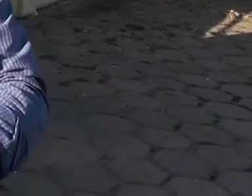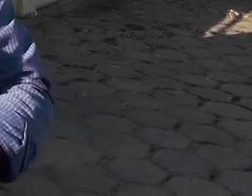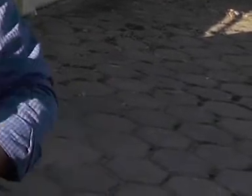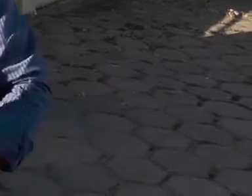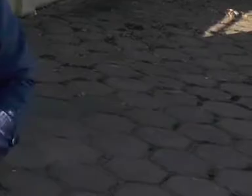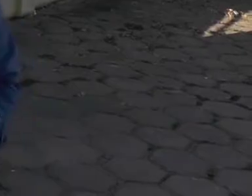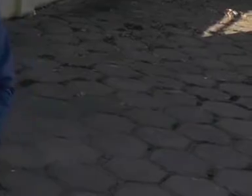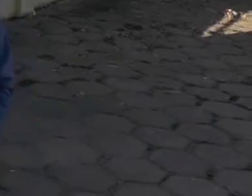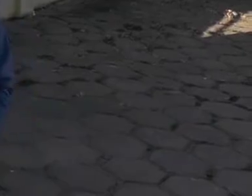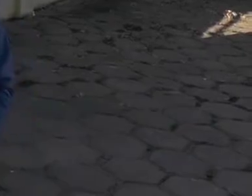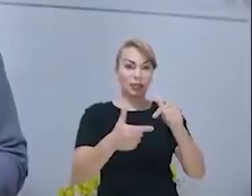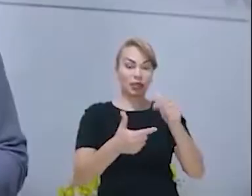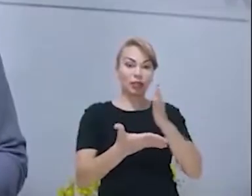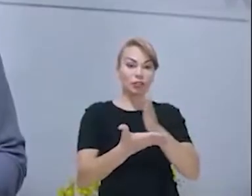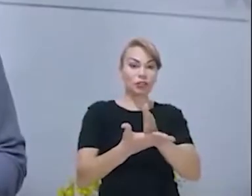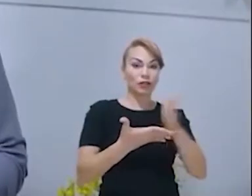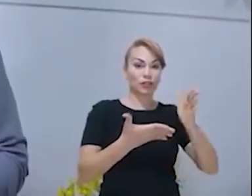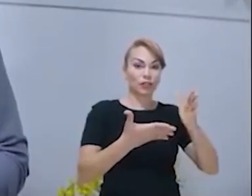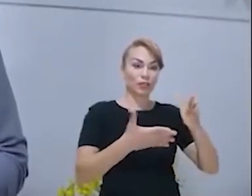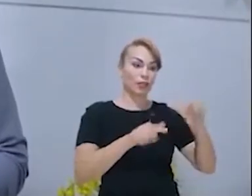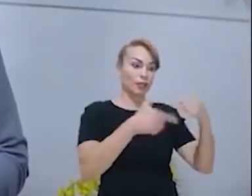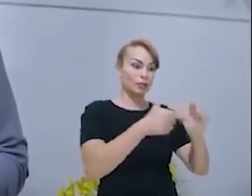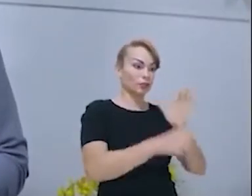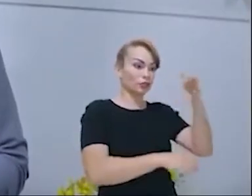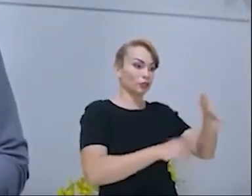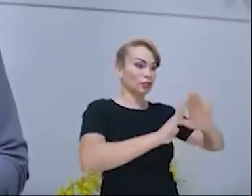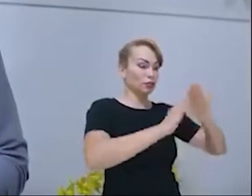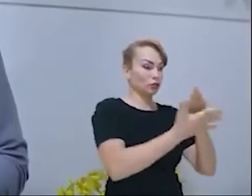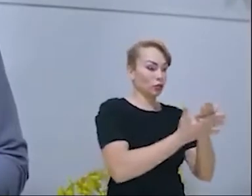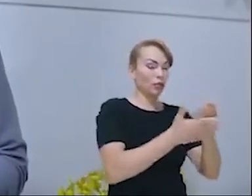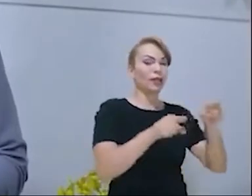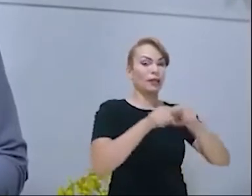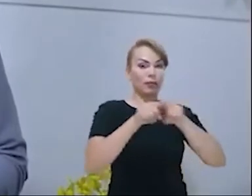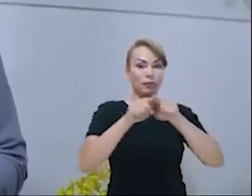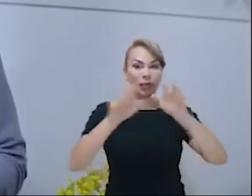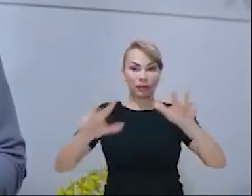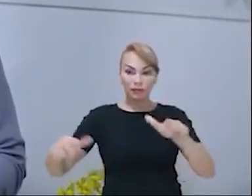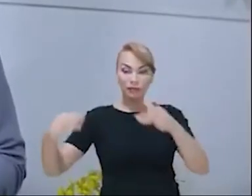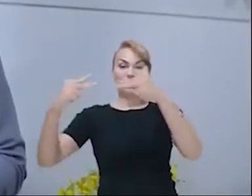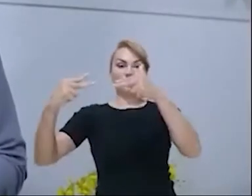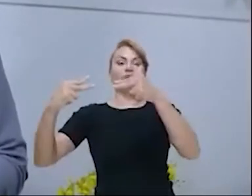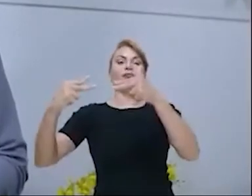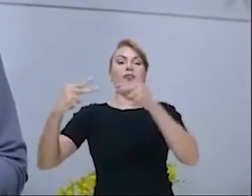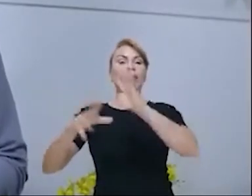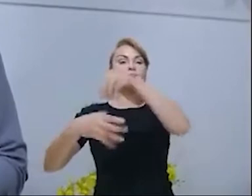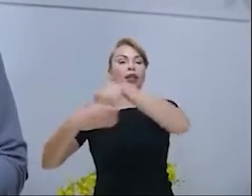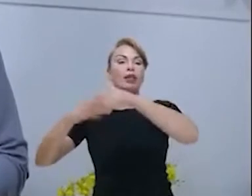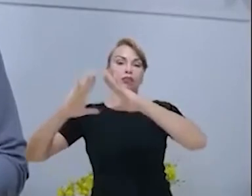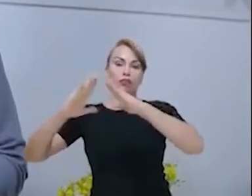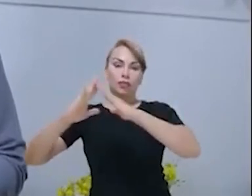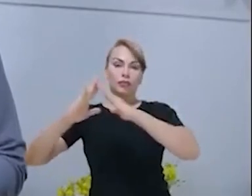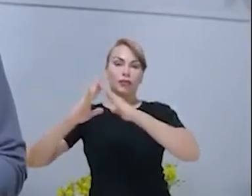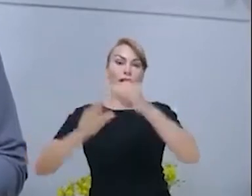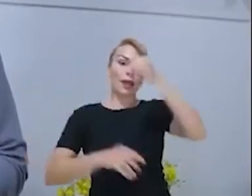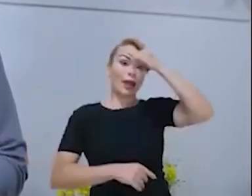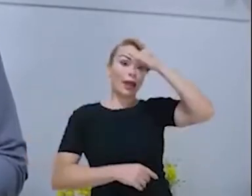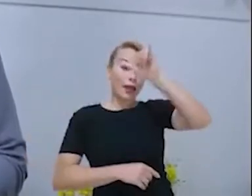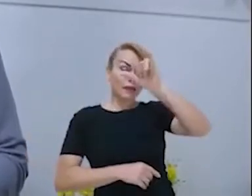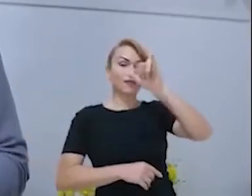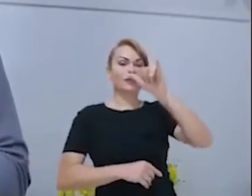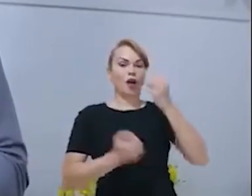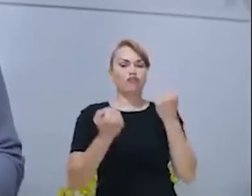alunos e professores. Os professores terão sua carga horária dividida entre atividades presenciais e não